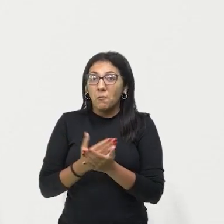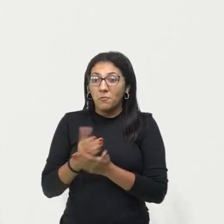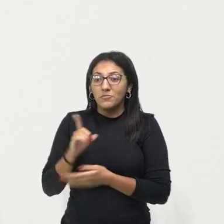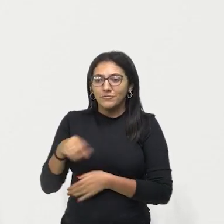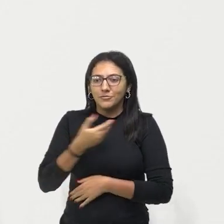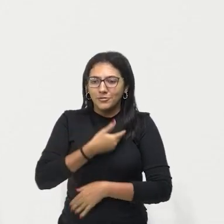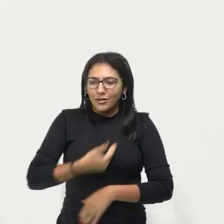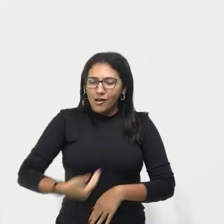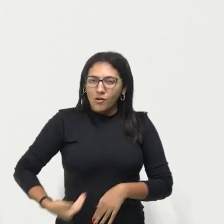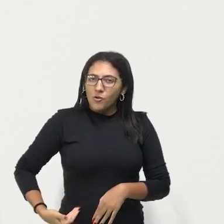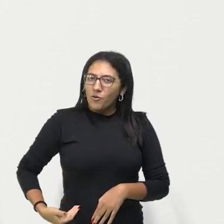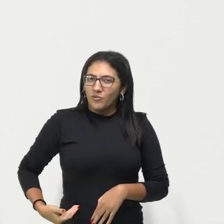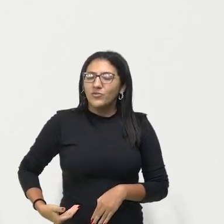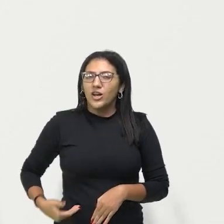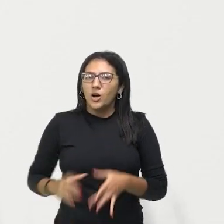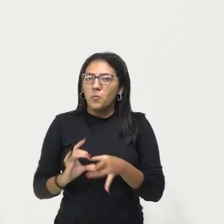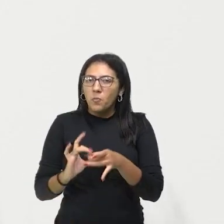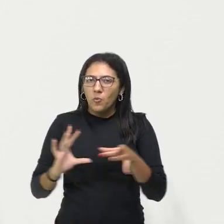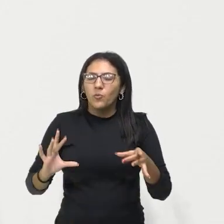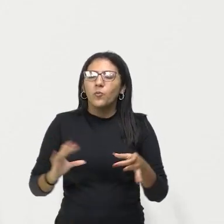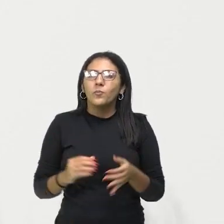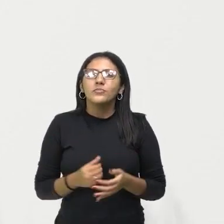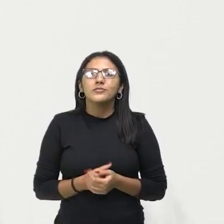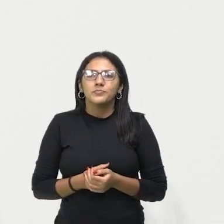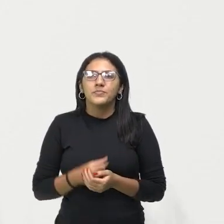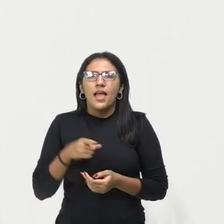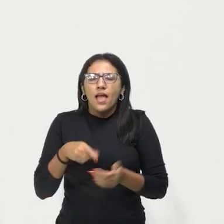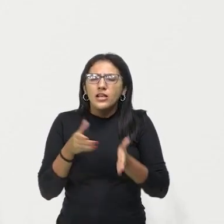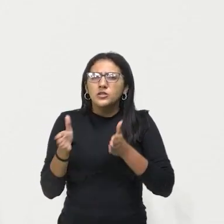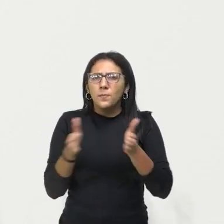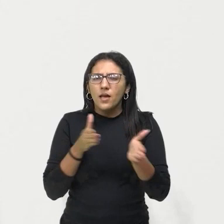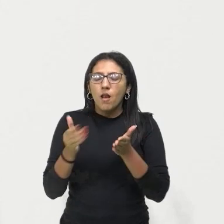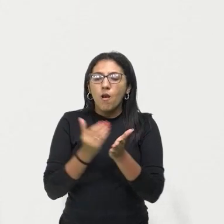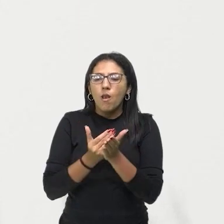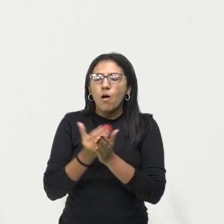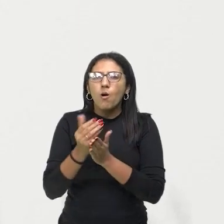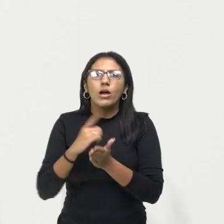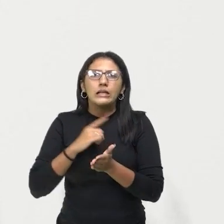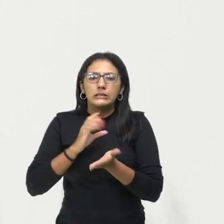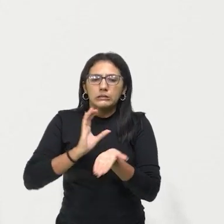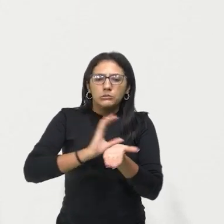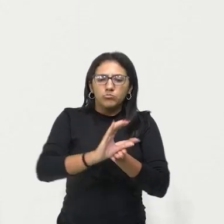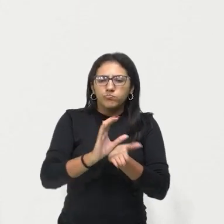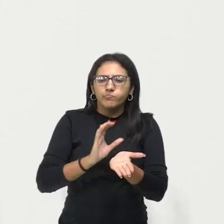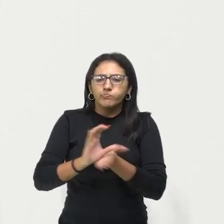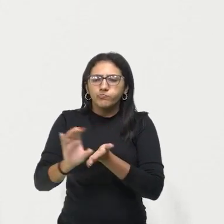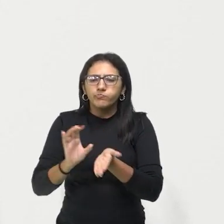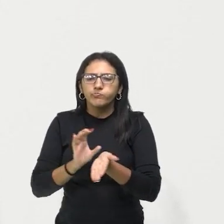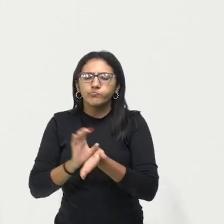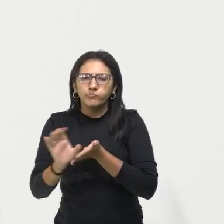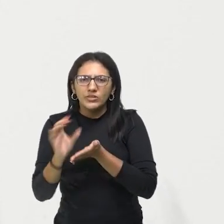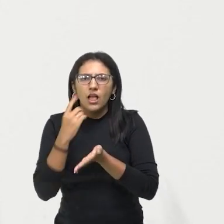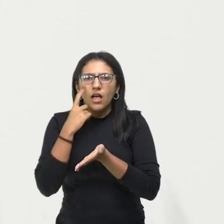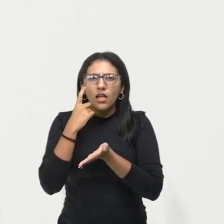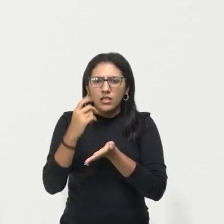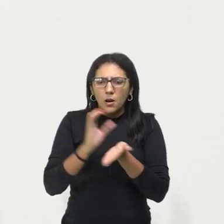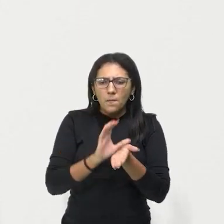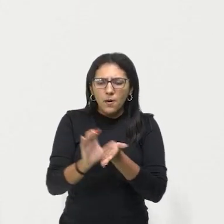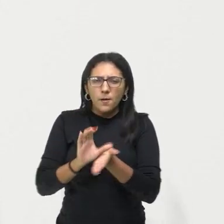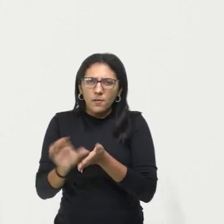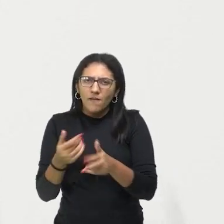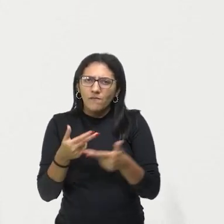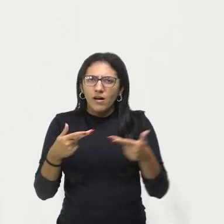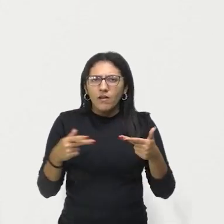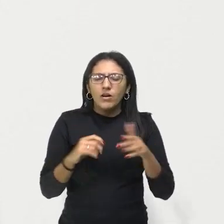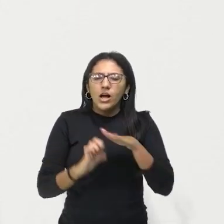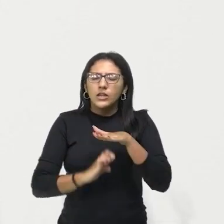Vargas. Público, tá? É a partir desse momento que começa a investir a ideia das empresas públicas,